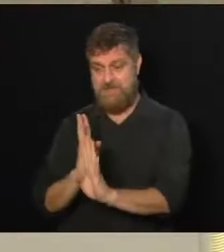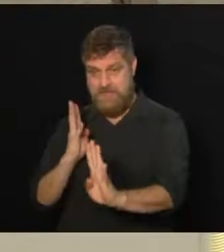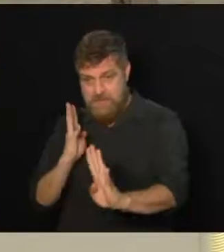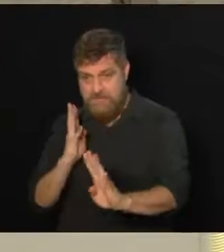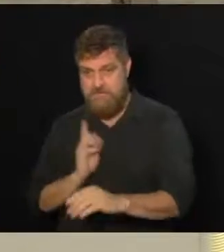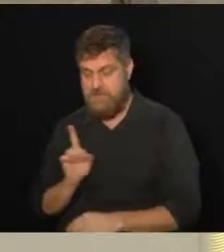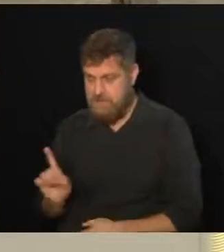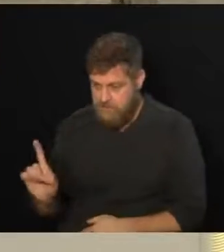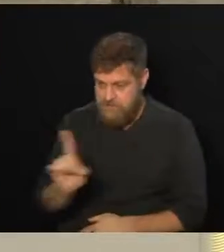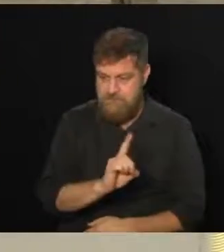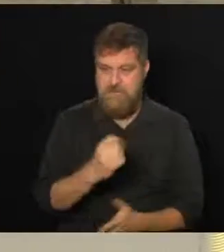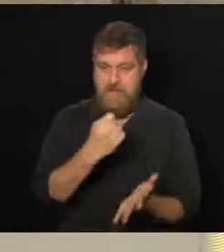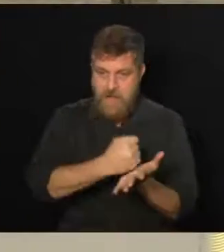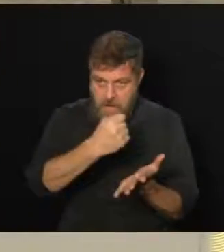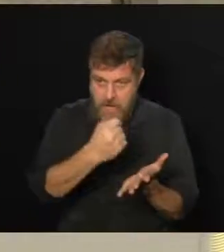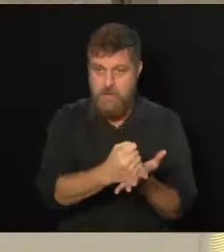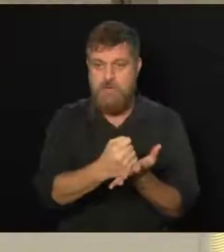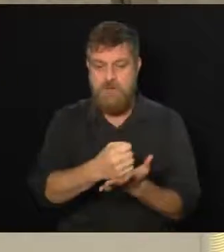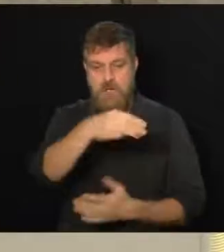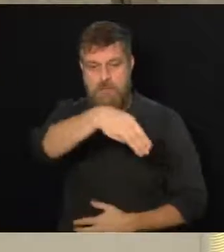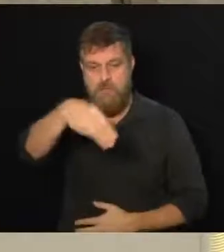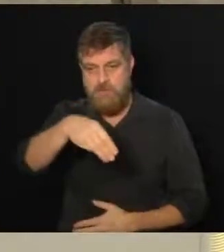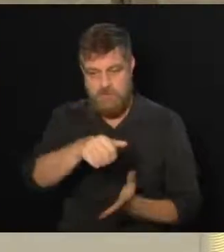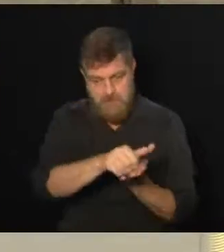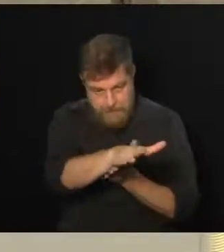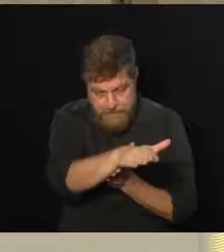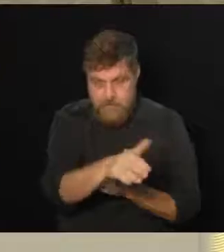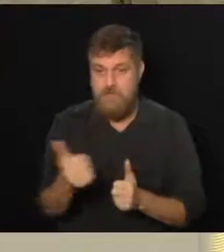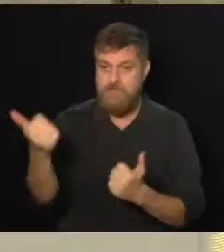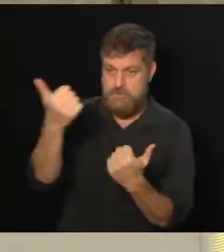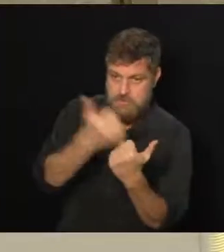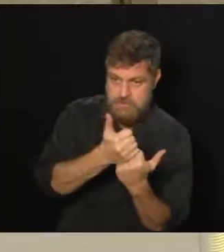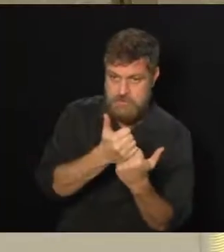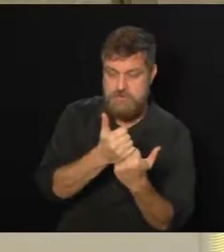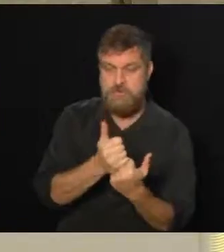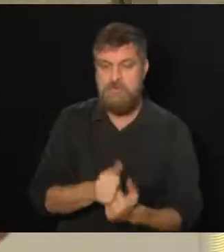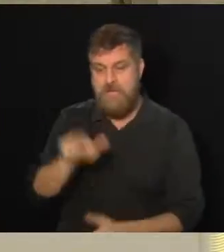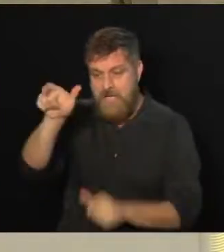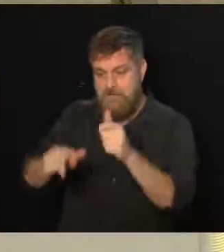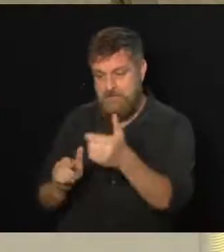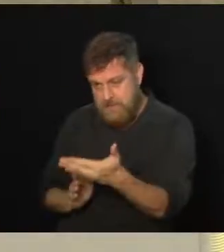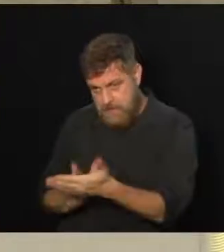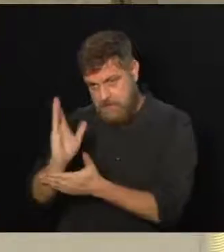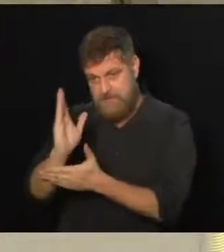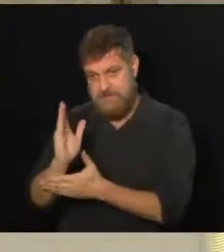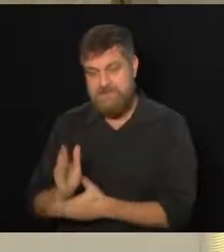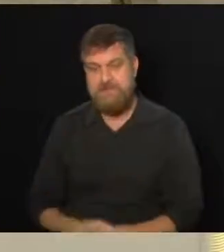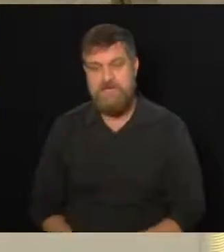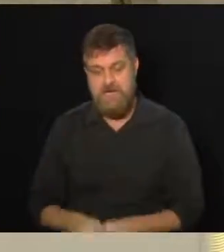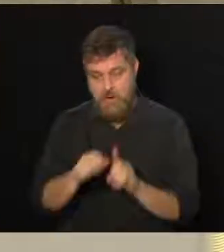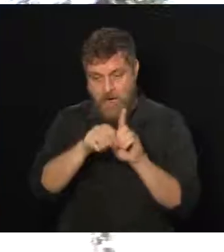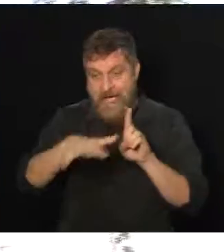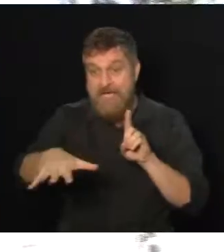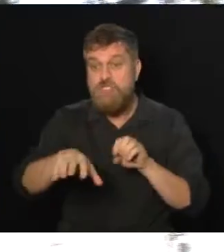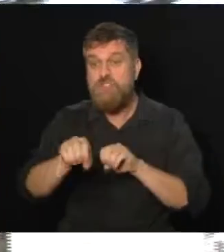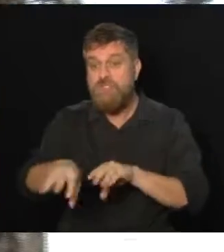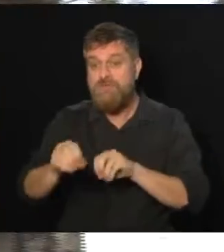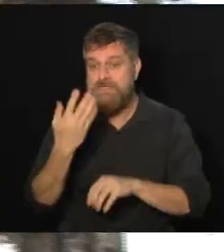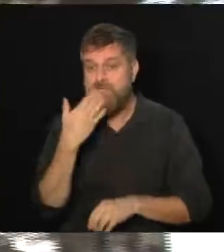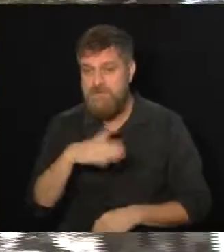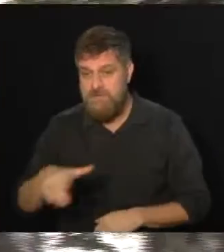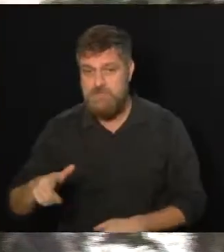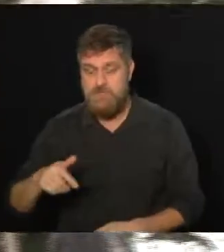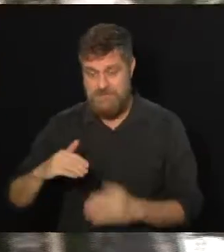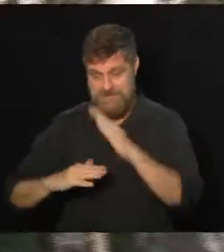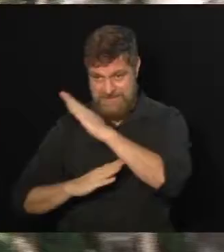os cargos de antigos monitores, vão estar sendo chamados os novos agentes de educação infantil. Aprovado